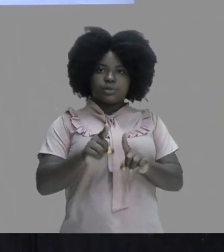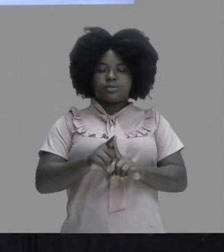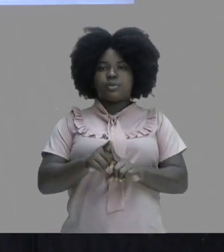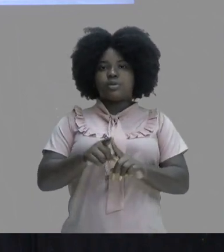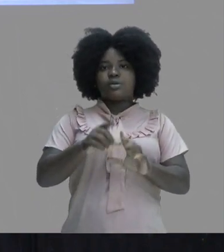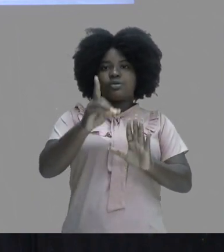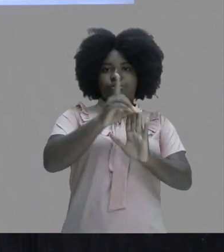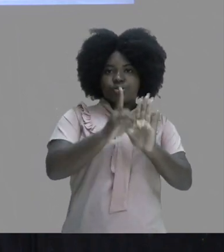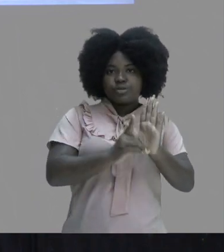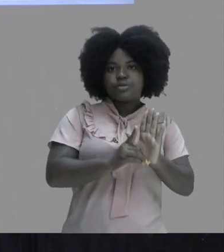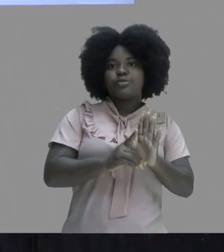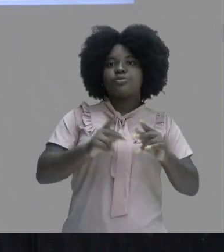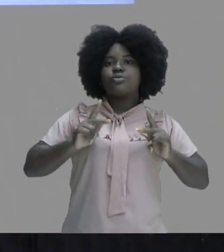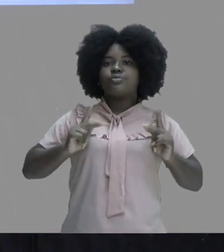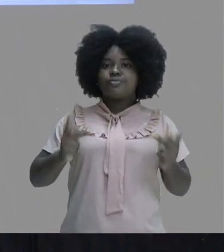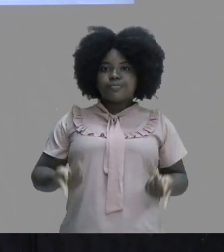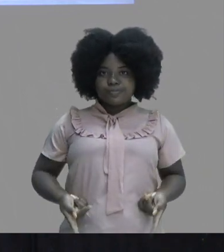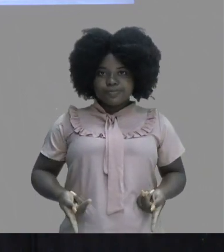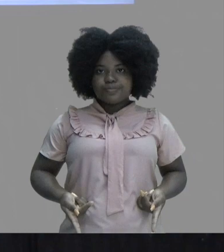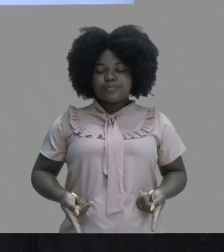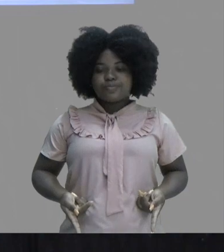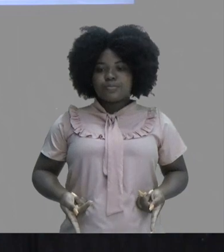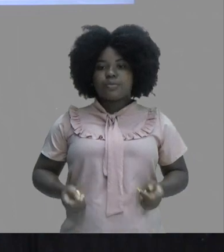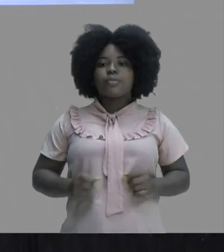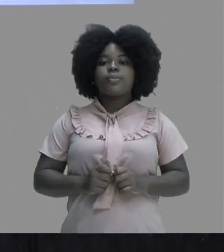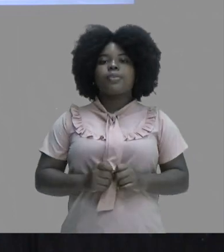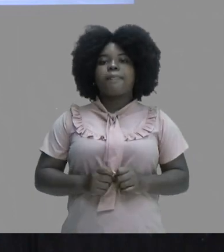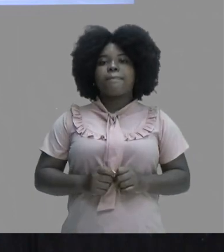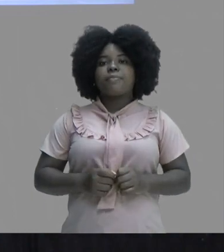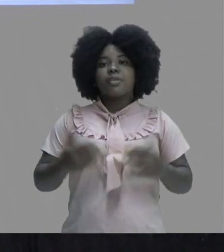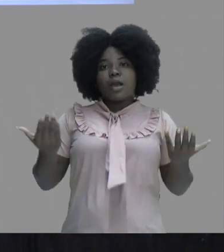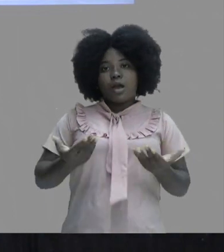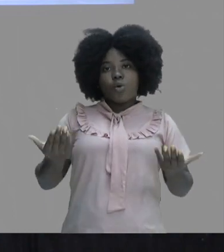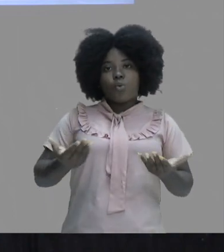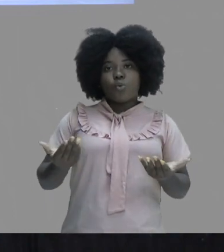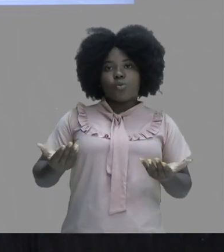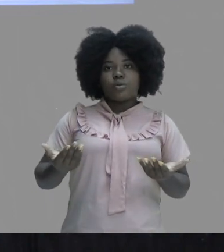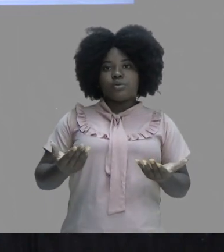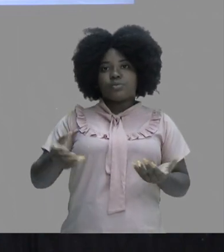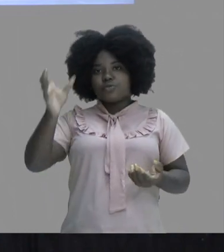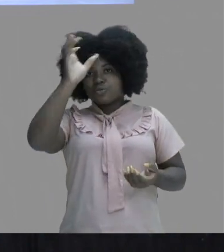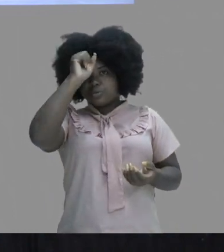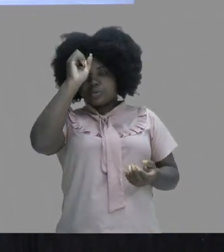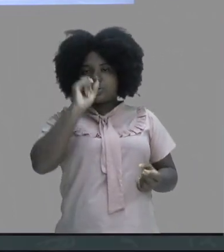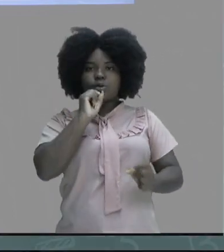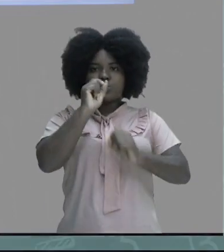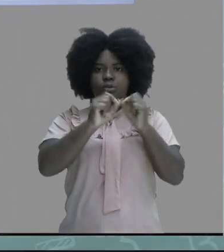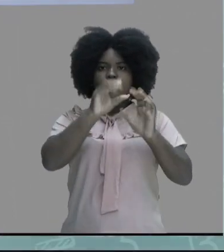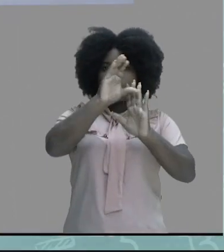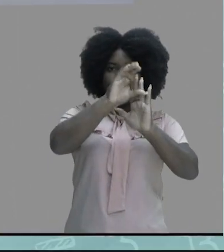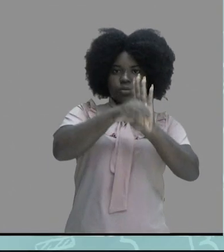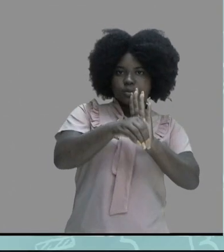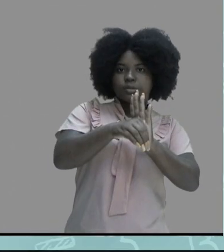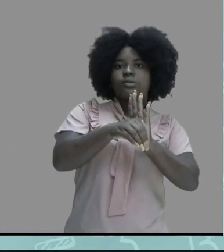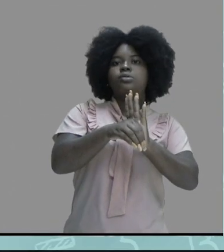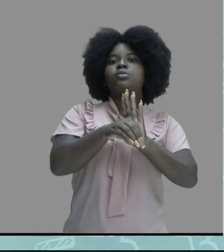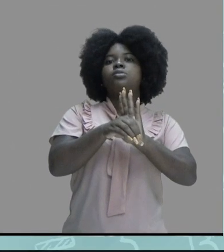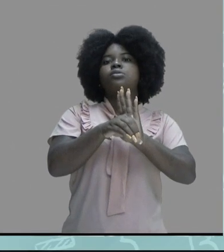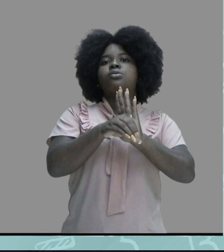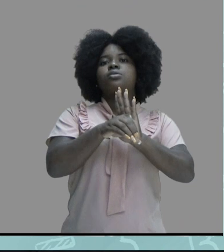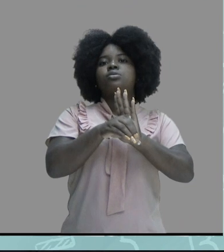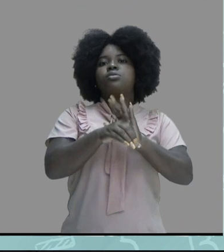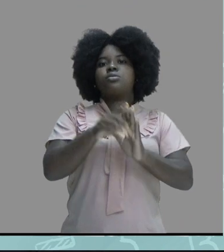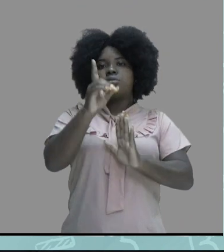legal o que significa cidadania. Vamos agora entender o que são direitos humanos. Direitos humanos correspondem a